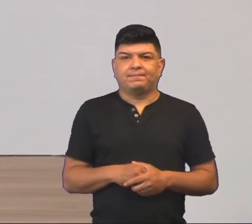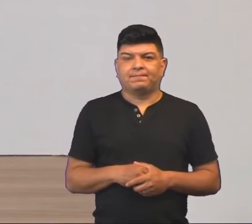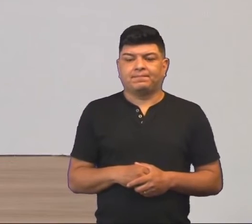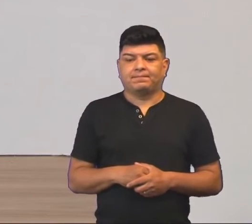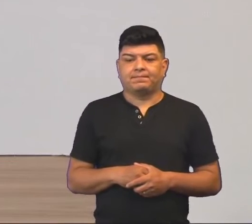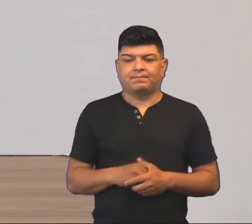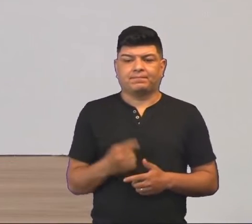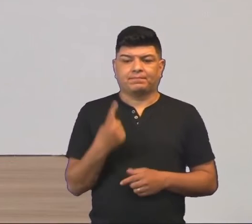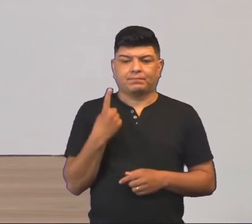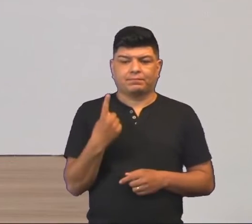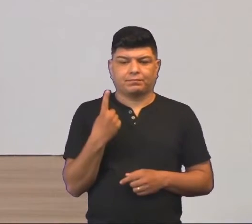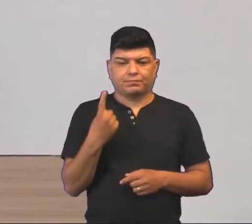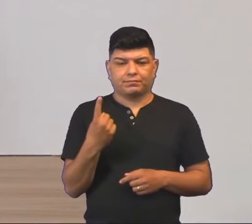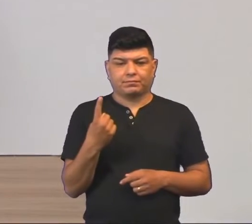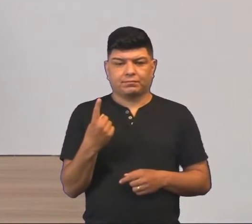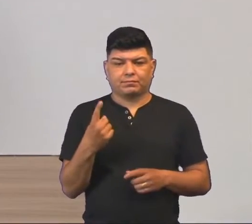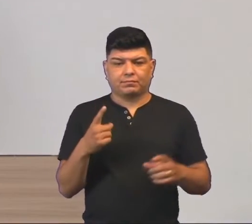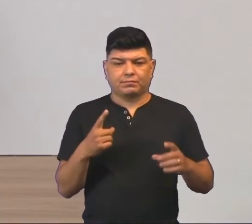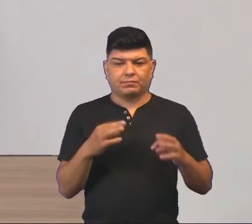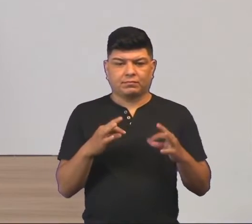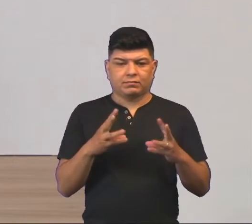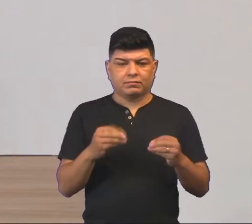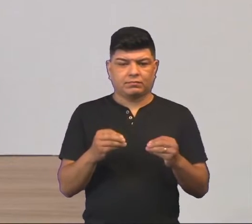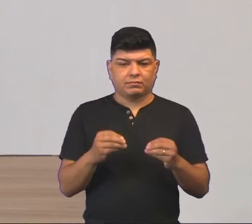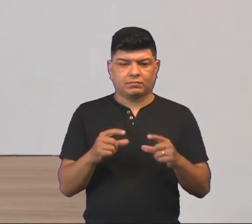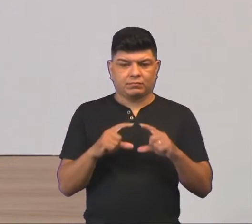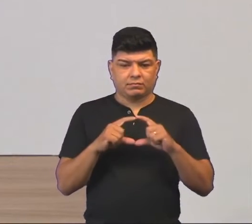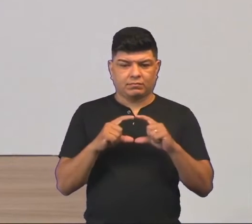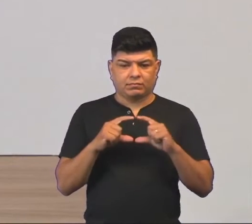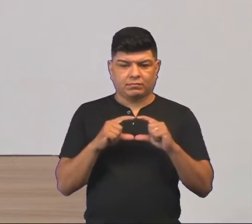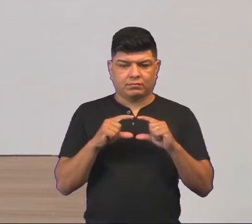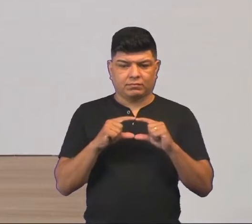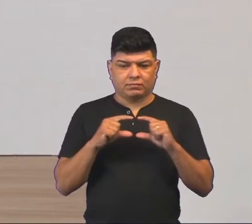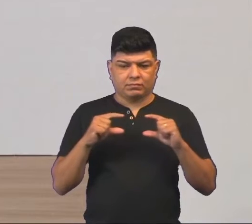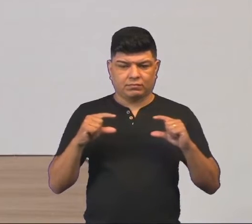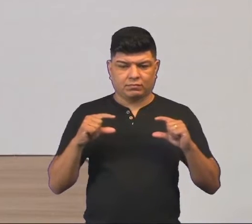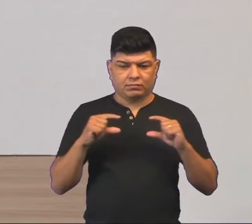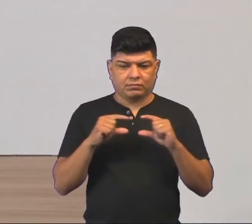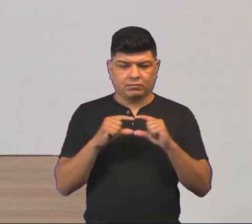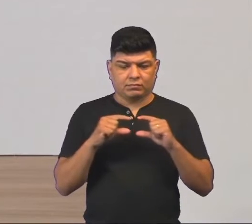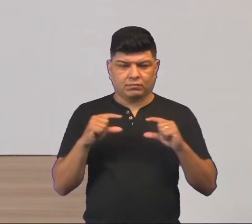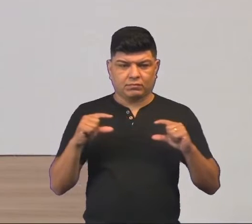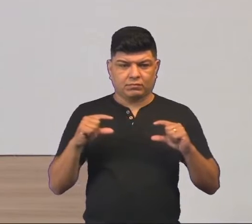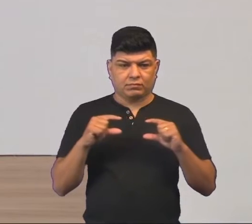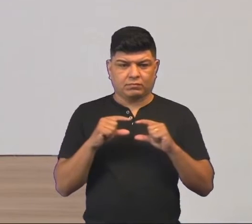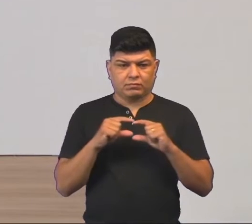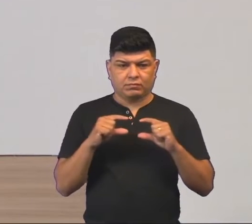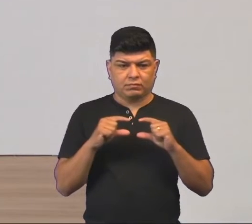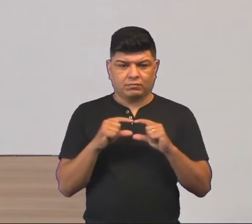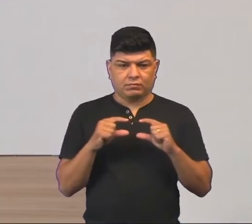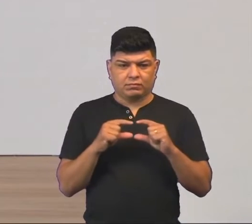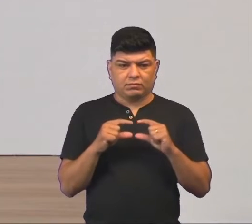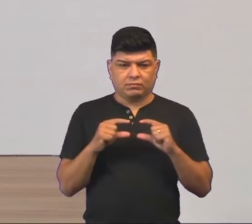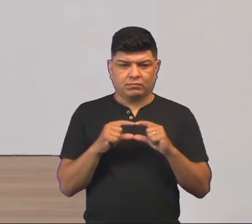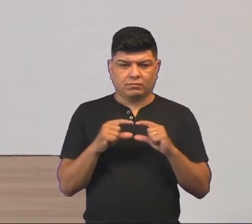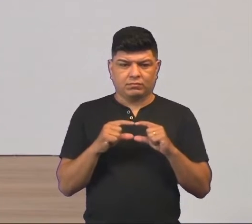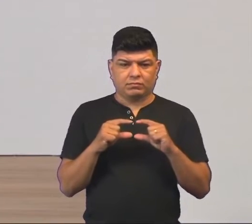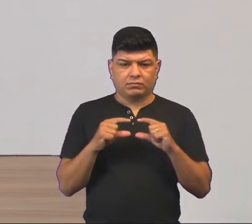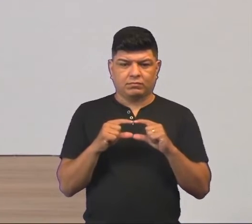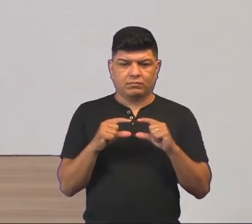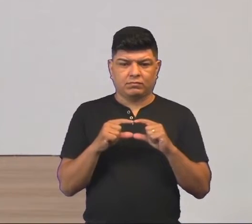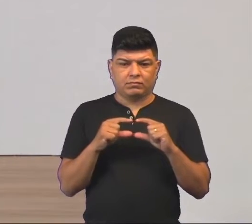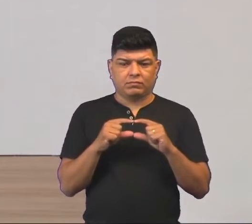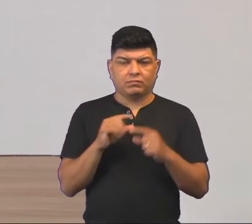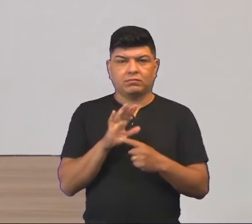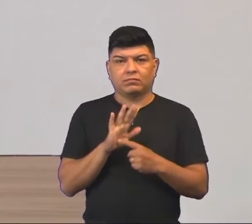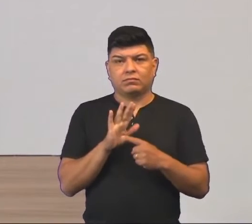Se eu pegar 1/inteiro, né, como eu peguei a tirinha aí, né, eu peguei as tirinhas como vocês viram aí nas tirinhas que eu acabei